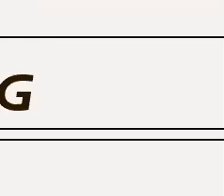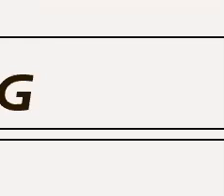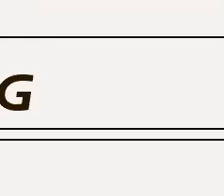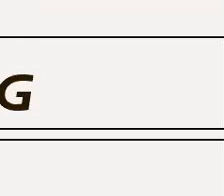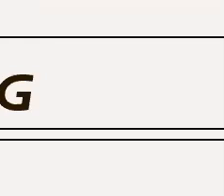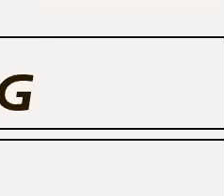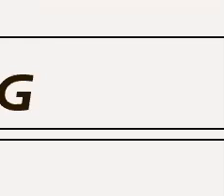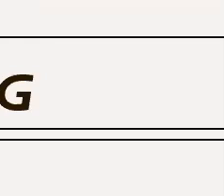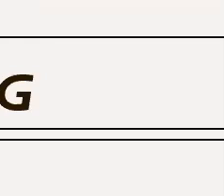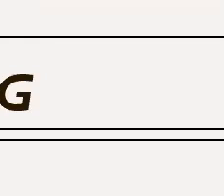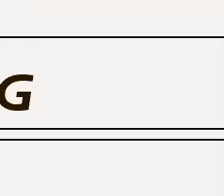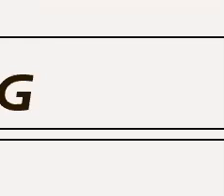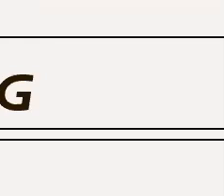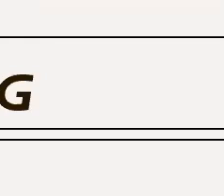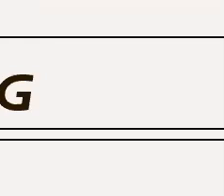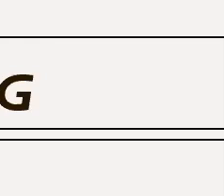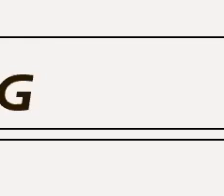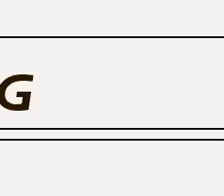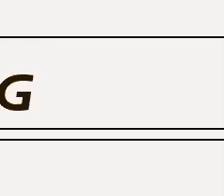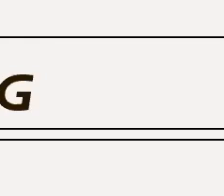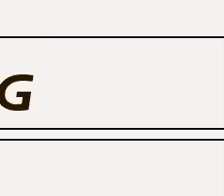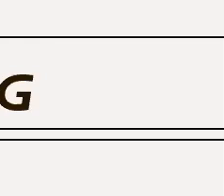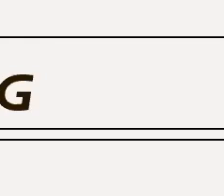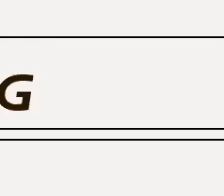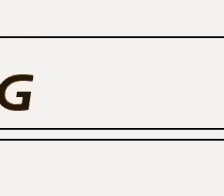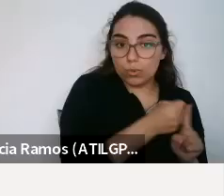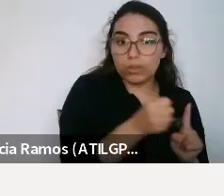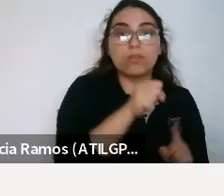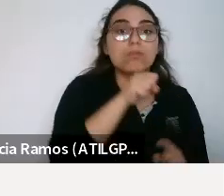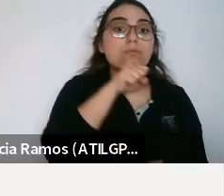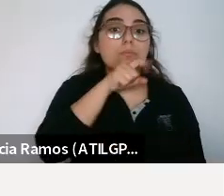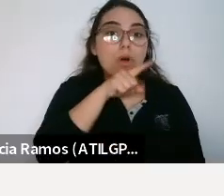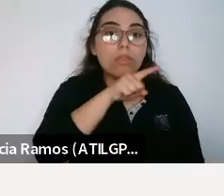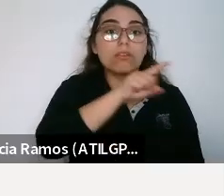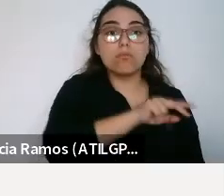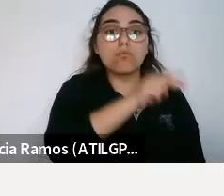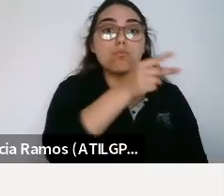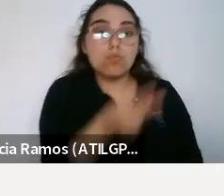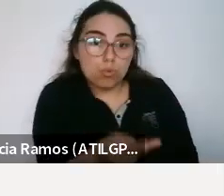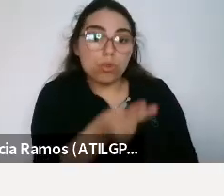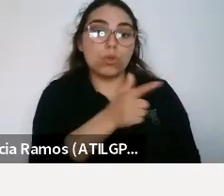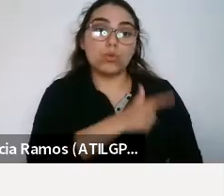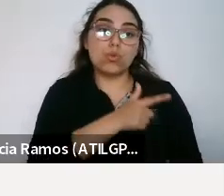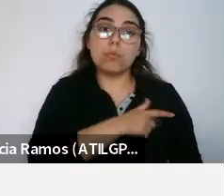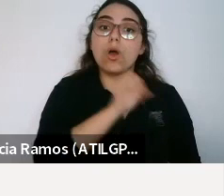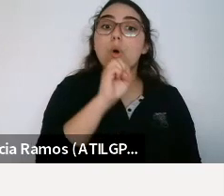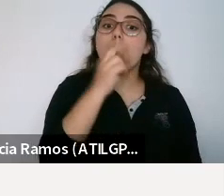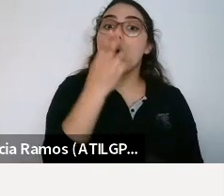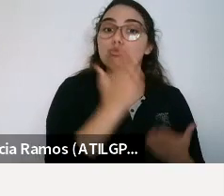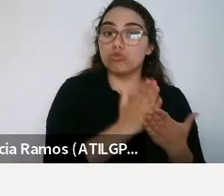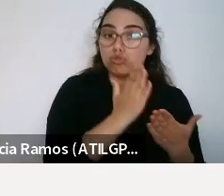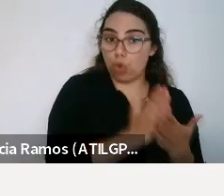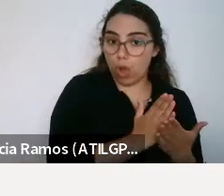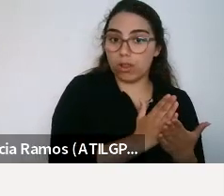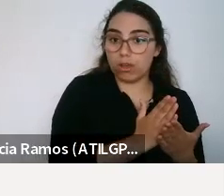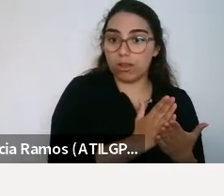bullying, há a possibilidade de haver uma mudança de turma ou de escola, depois podemos questionar se isto